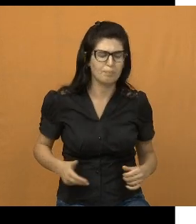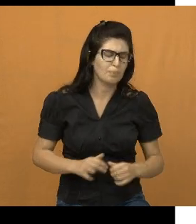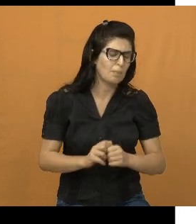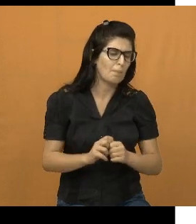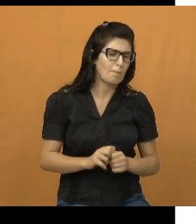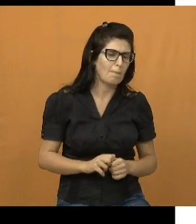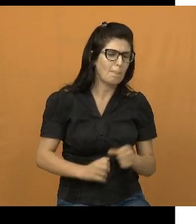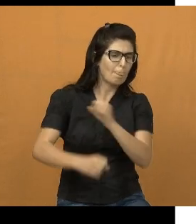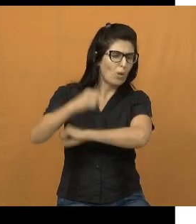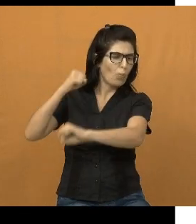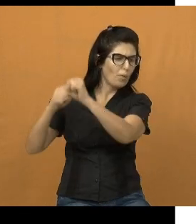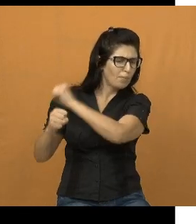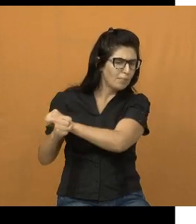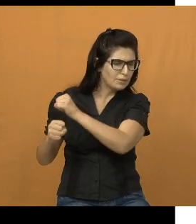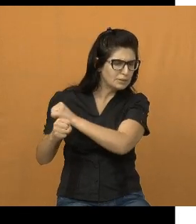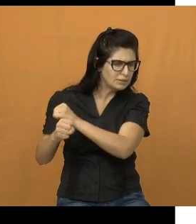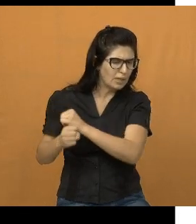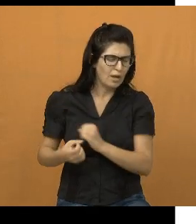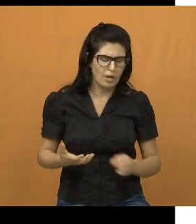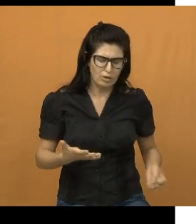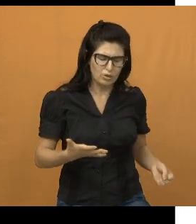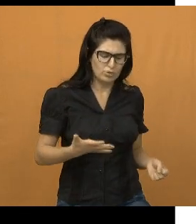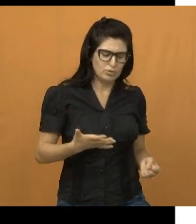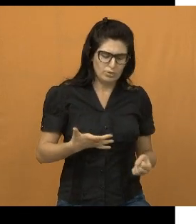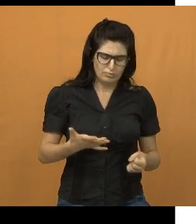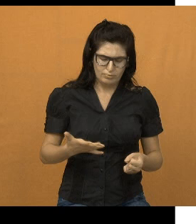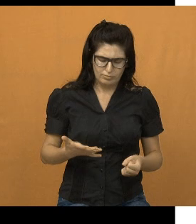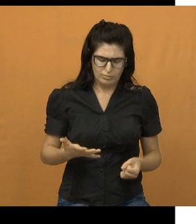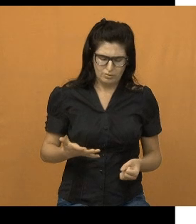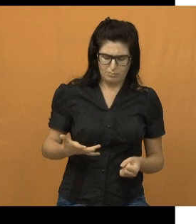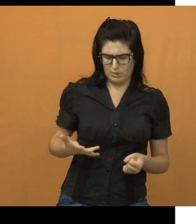Recuperamos muito da demanda que estava